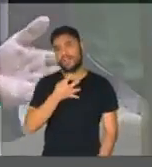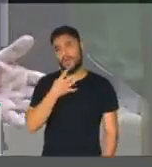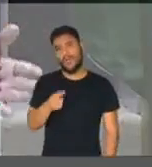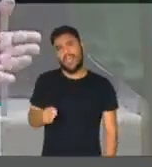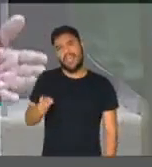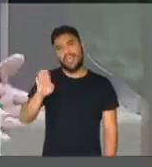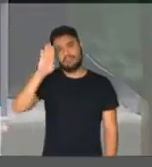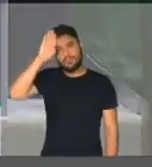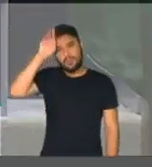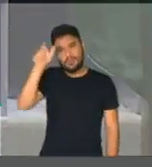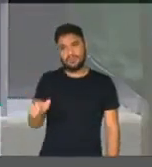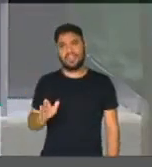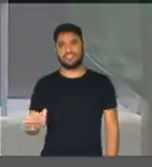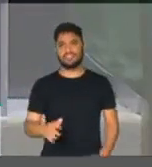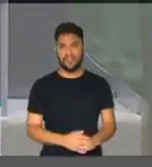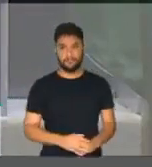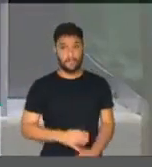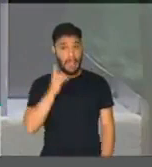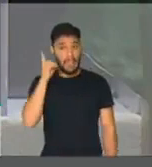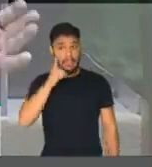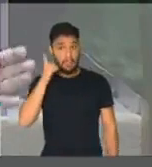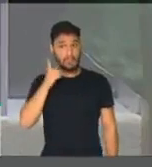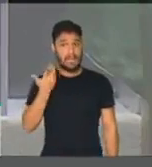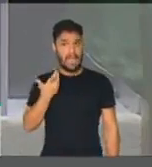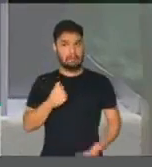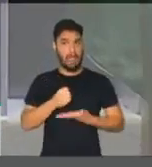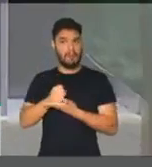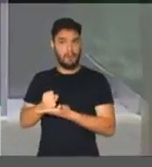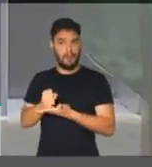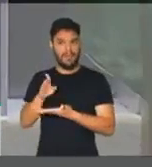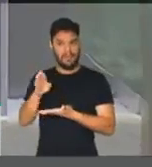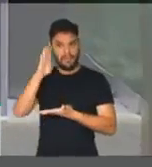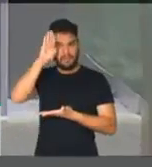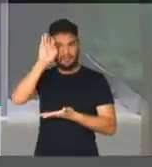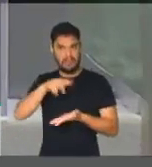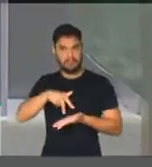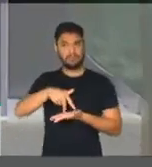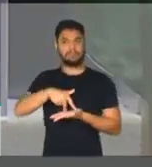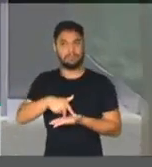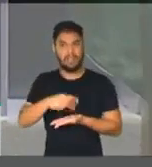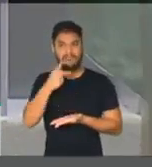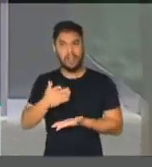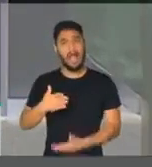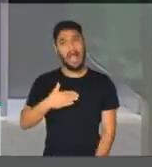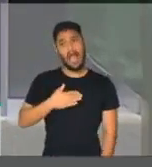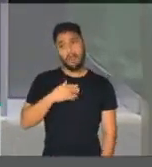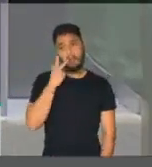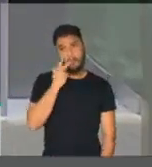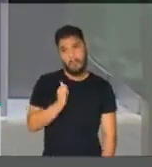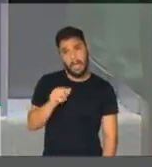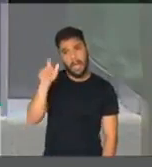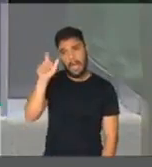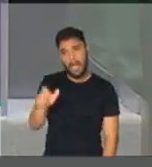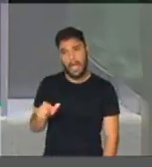Então, quando vem aqui o seu porta-voz dizer que o papai está preocupado com